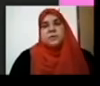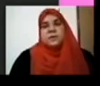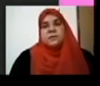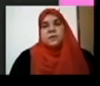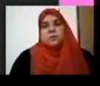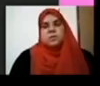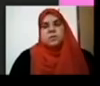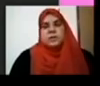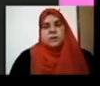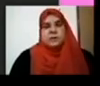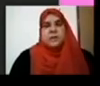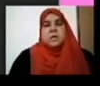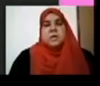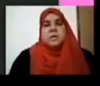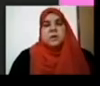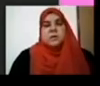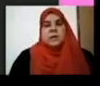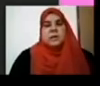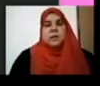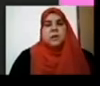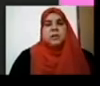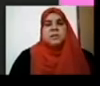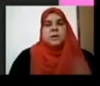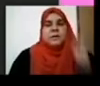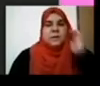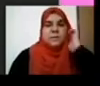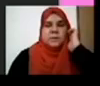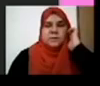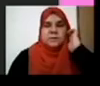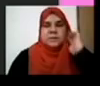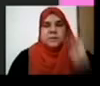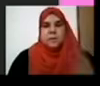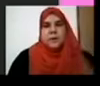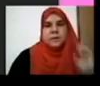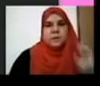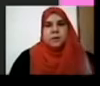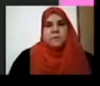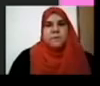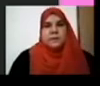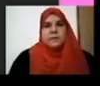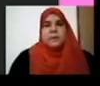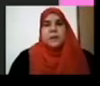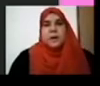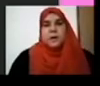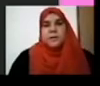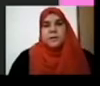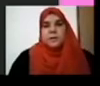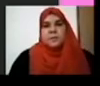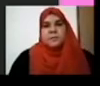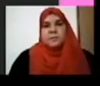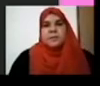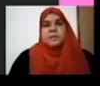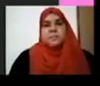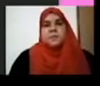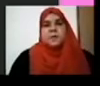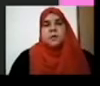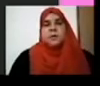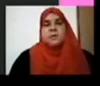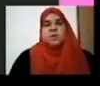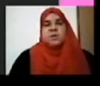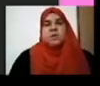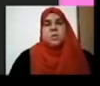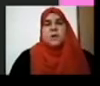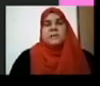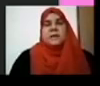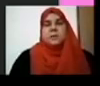numa diferença de dois quadrados. Então, eu tenho aqui, ó, x ao quadrado menos 64. Igual eu falei agora há pouco para vocês. Primeira